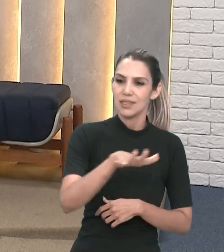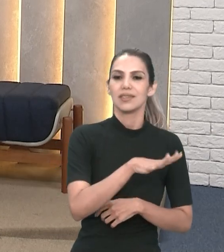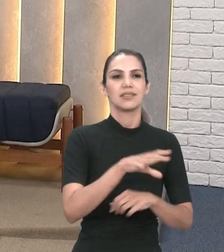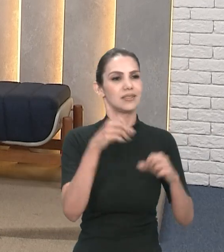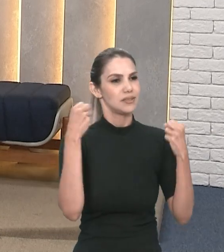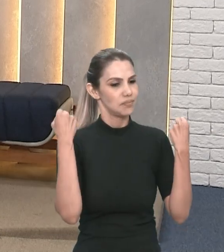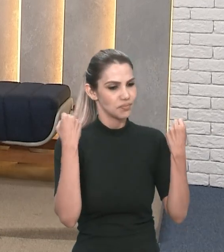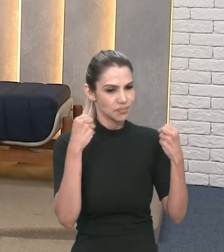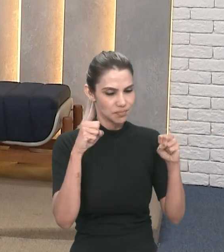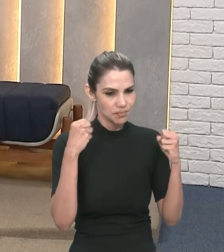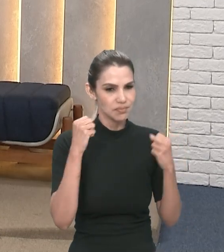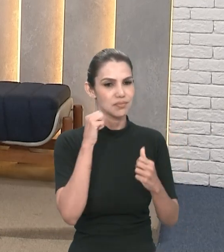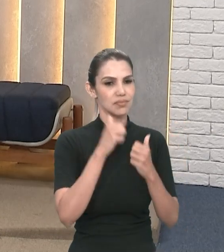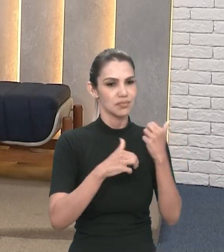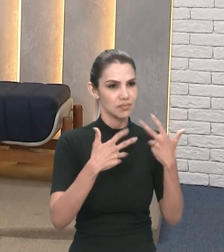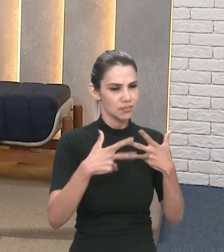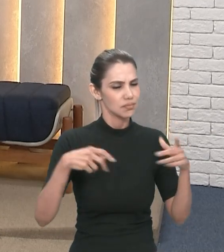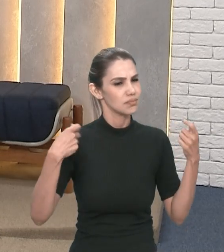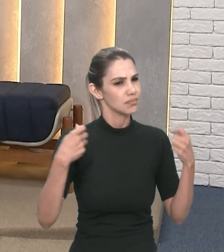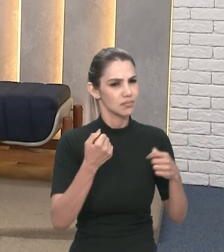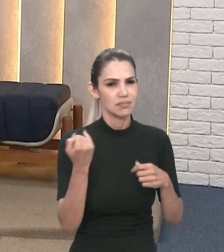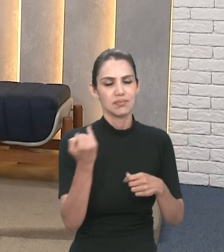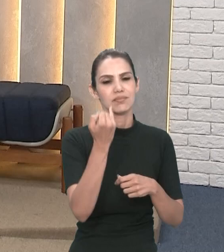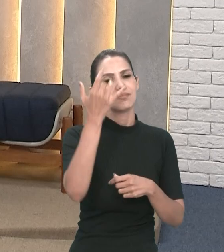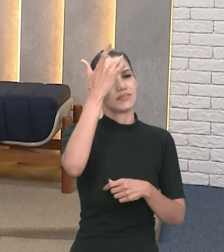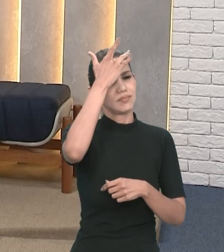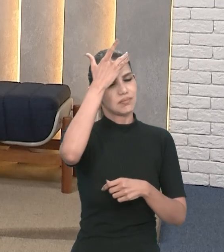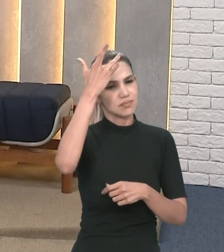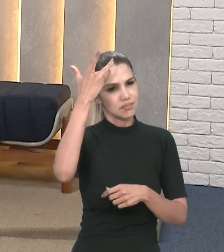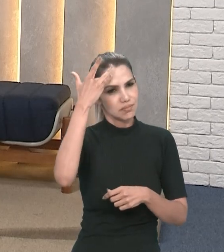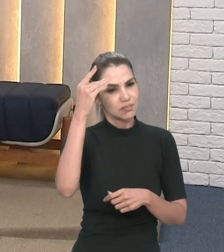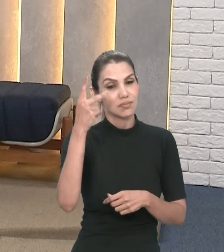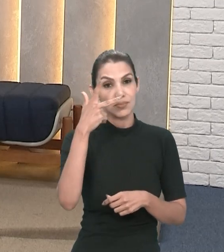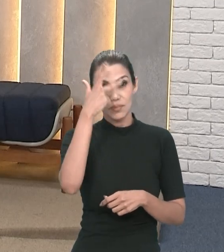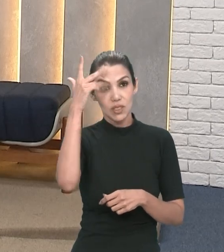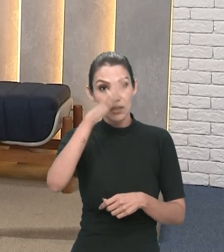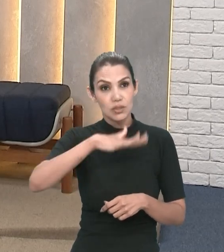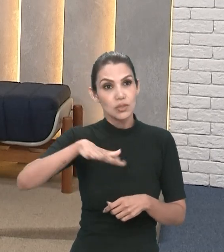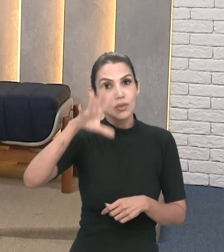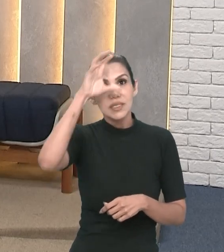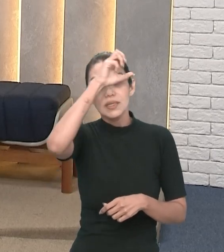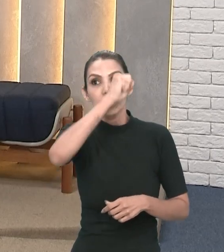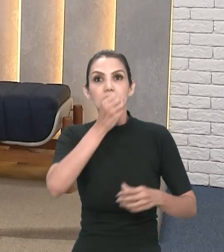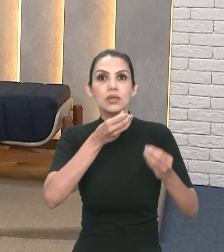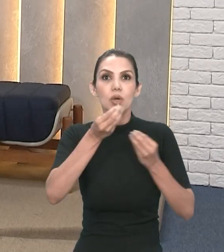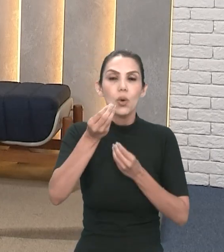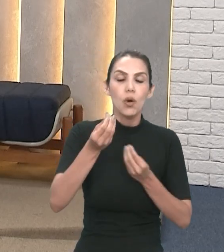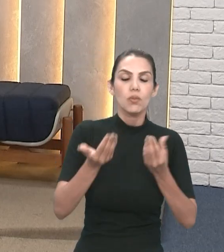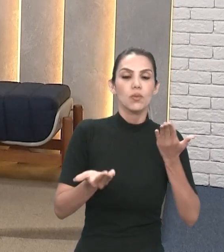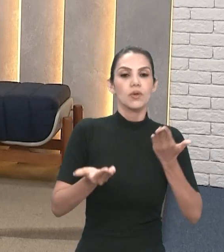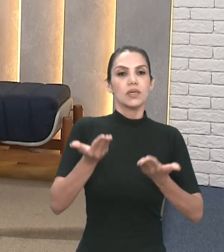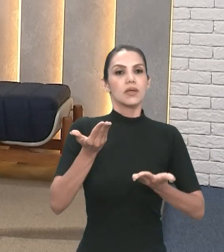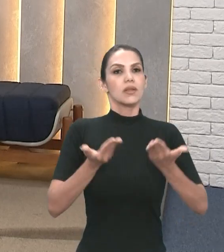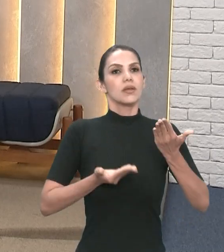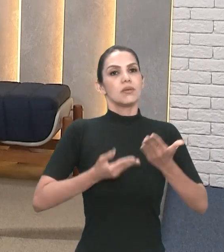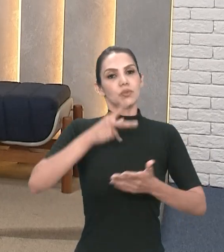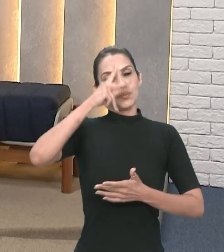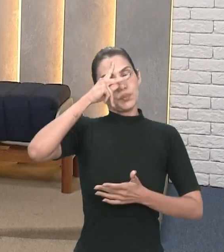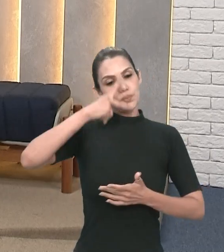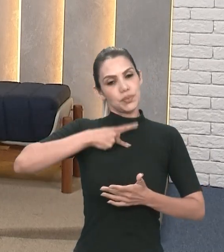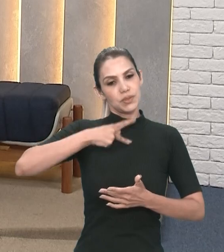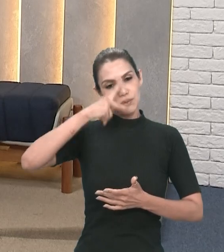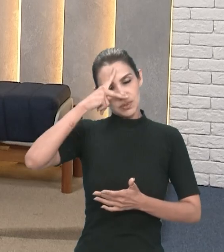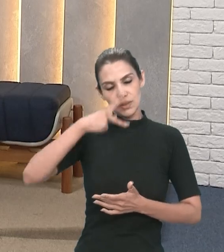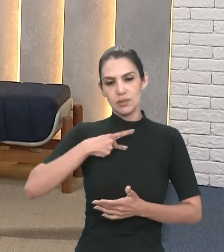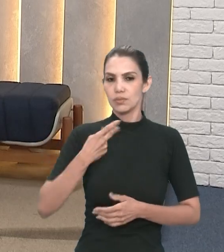emoções, a interatividade entre as pessoas, quando estão exacerbadas, o equilíbrio é importante. E nós começamos a